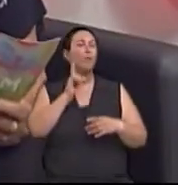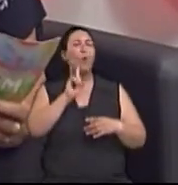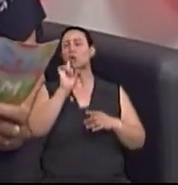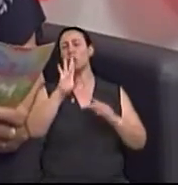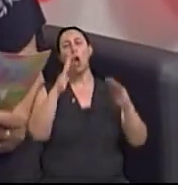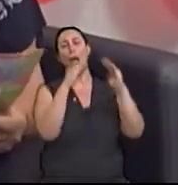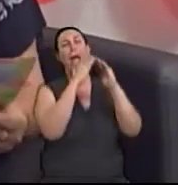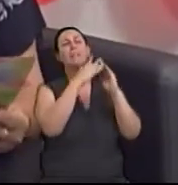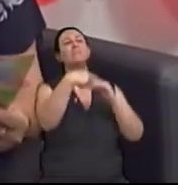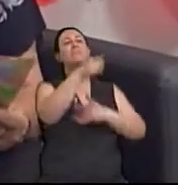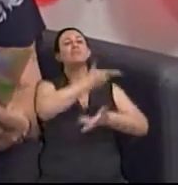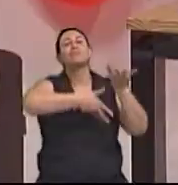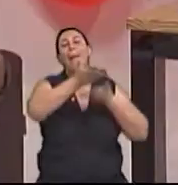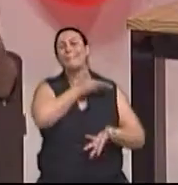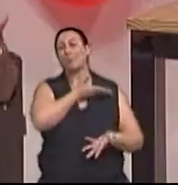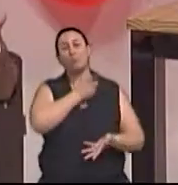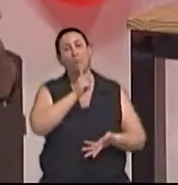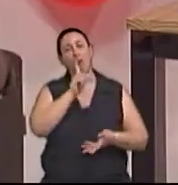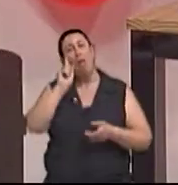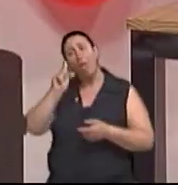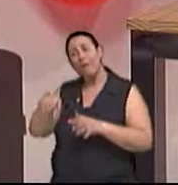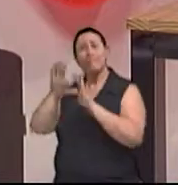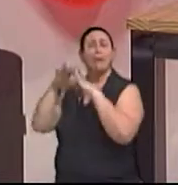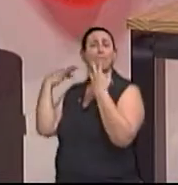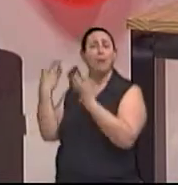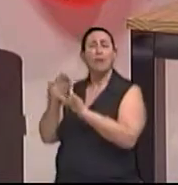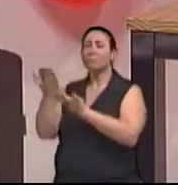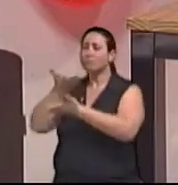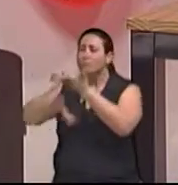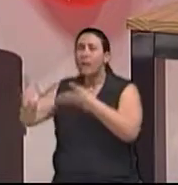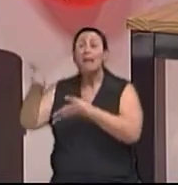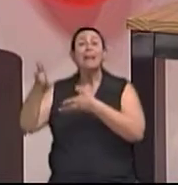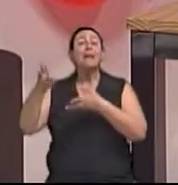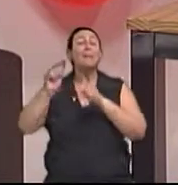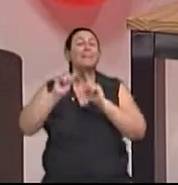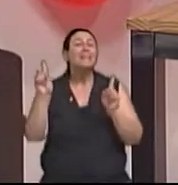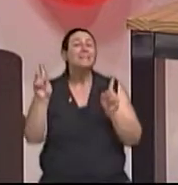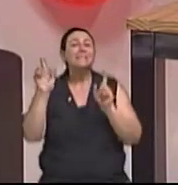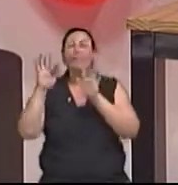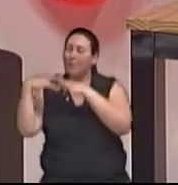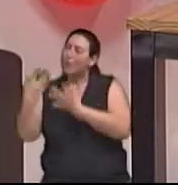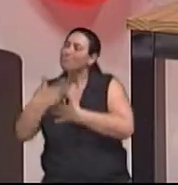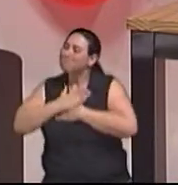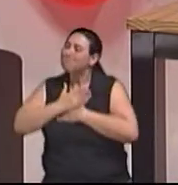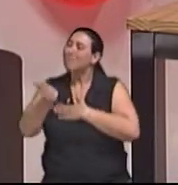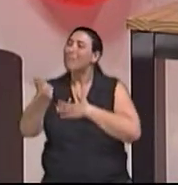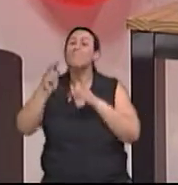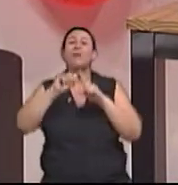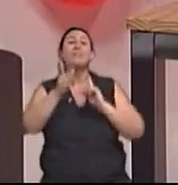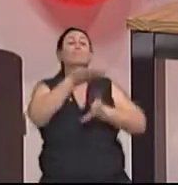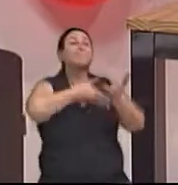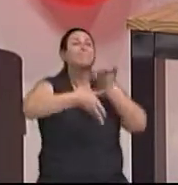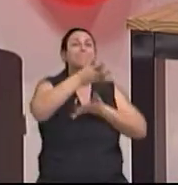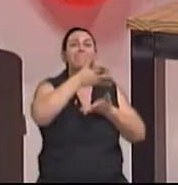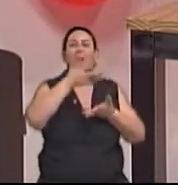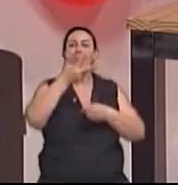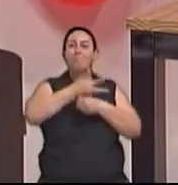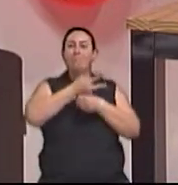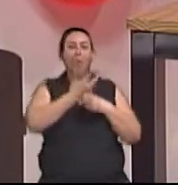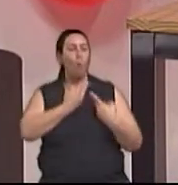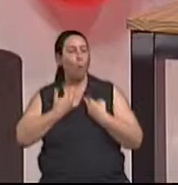uma troca é uma cultura semelhante é a gente trocar conhecimentos H